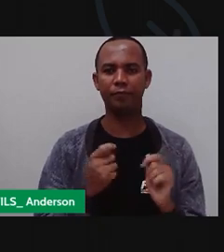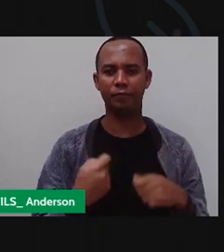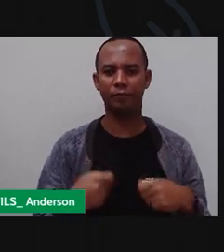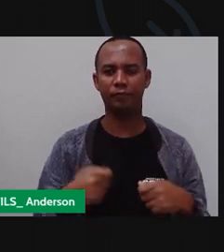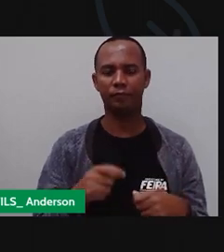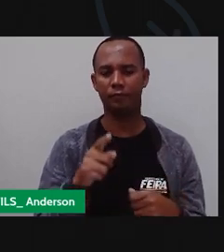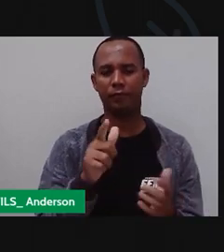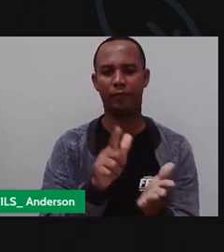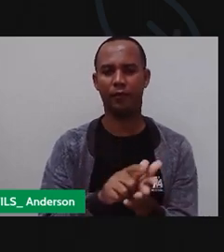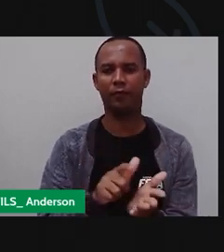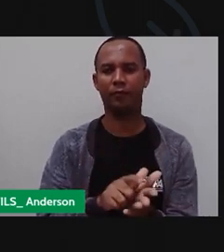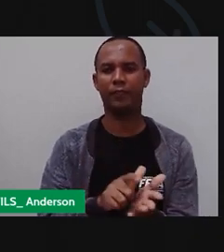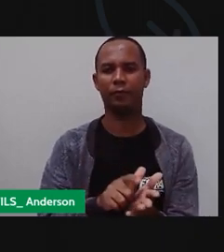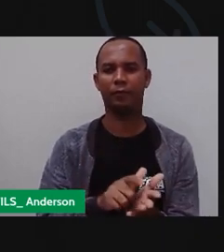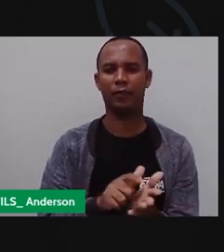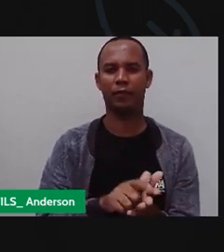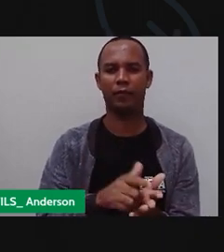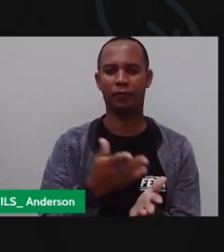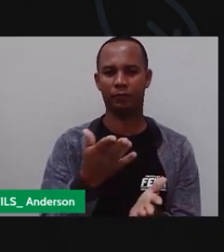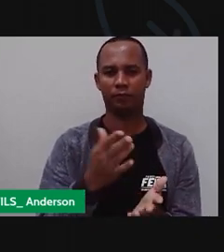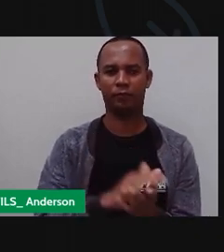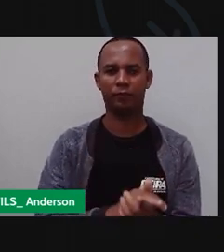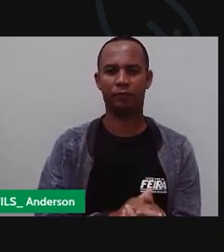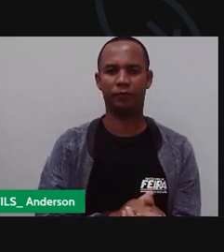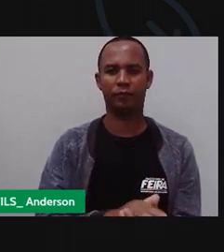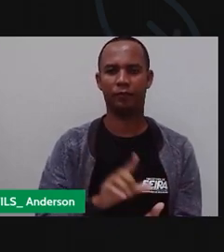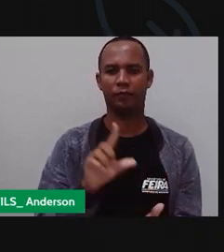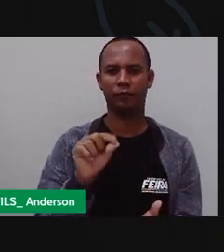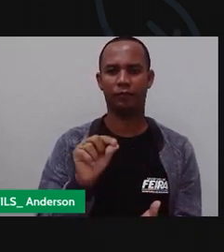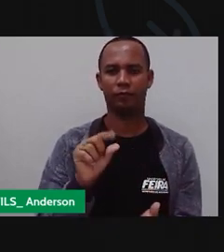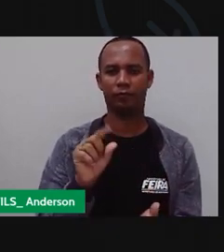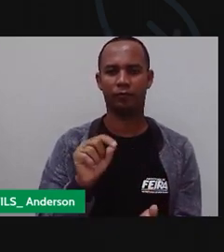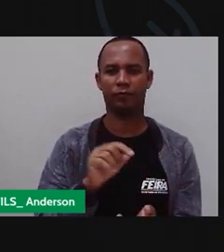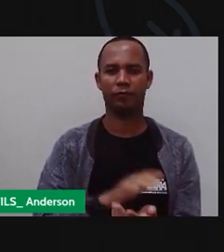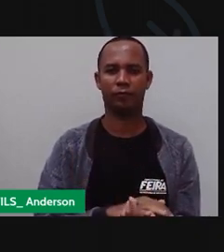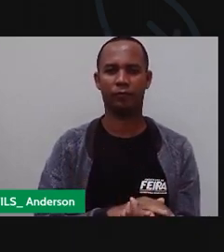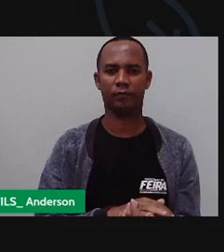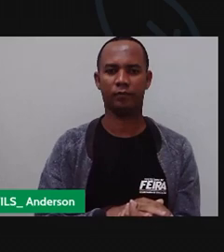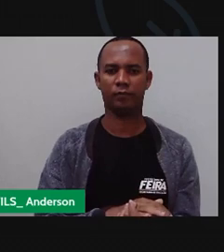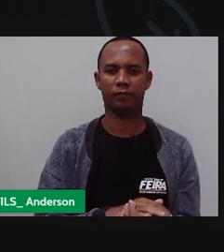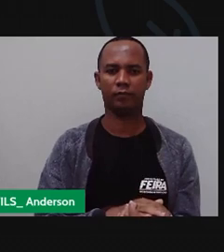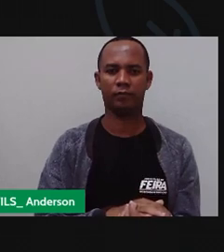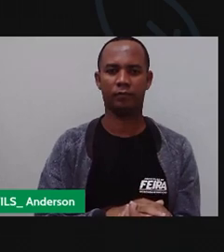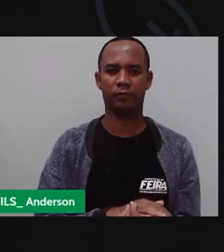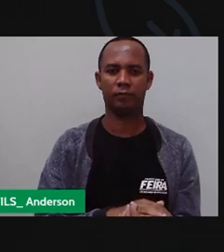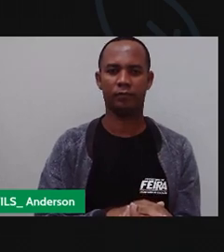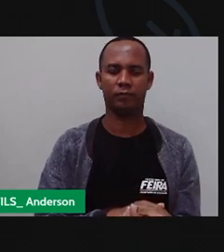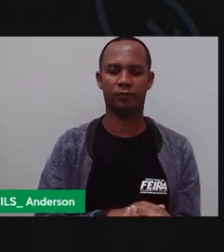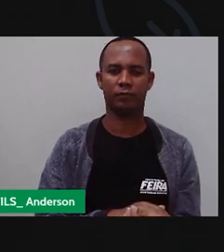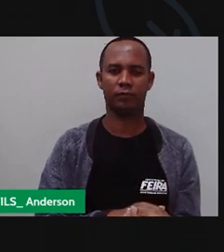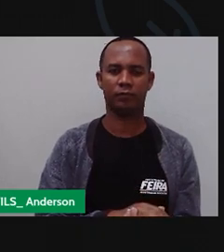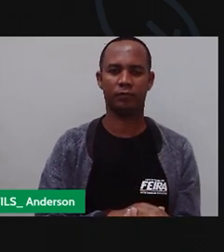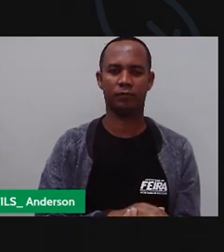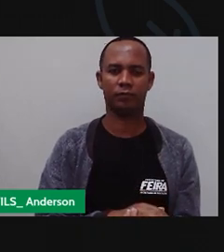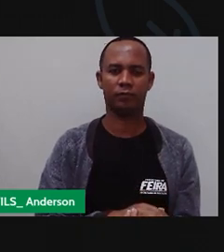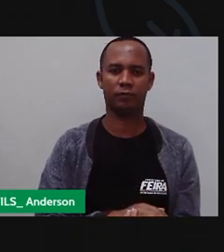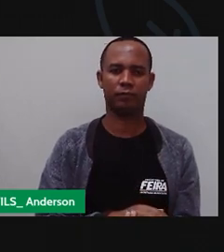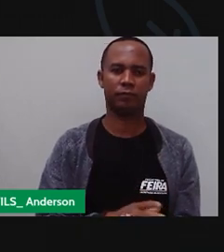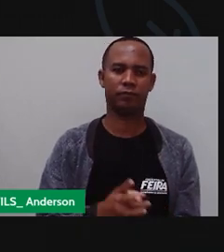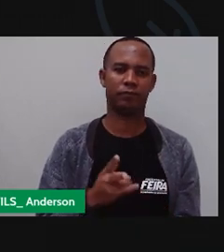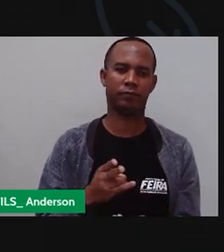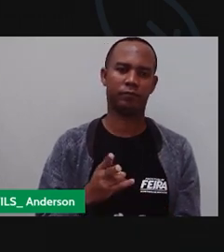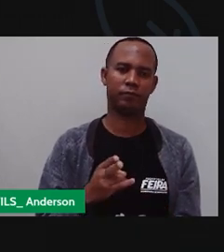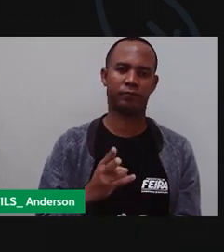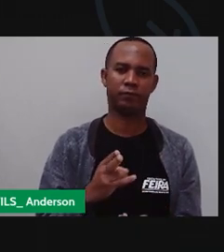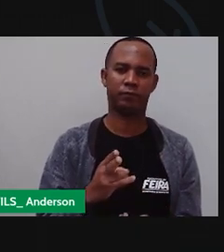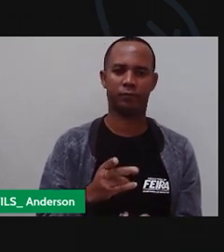precisar de papel ofício, cola branca, né? Canetinha colorida, hidrocor, lápis de cor,